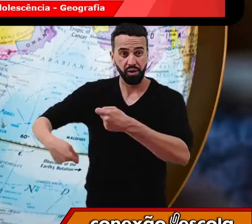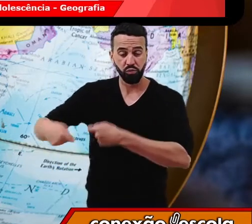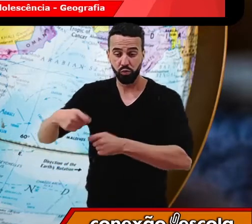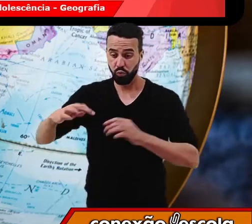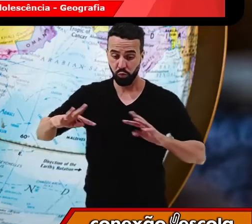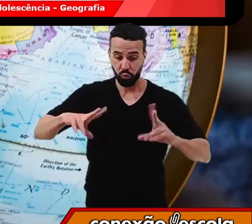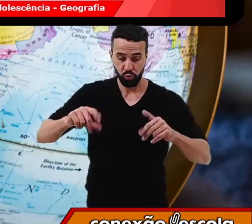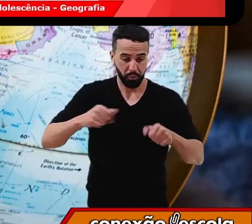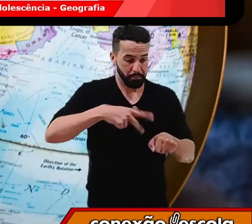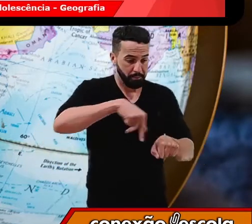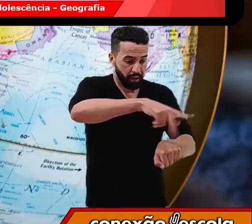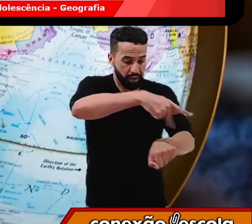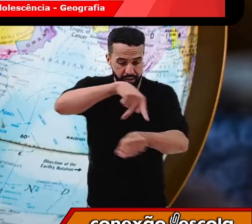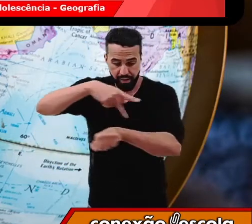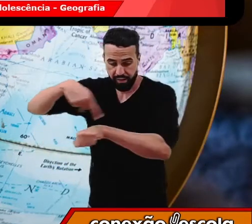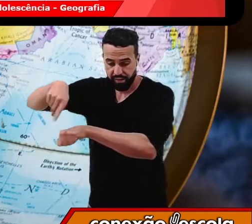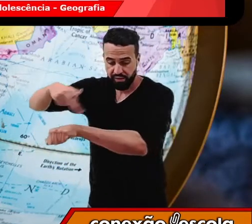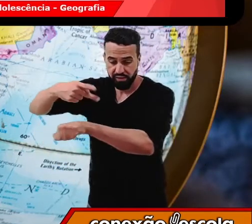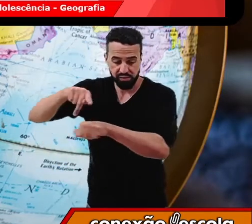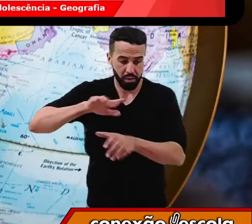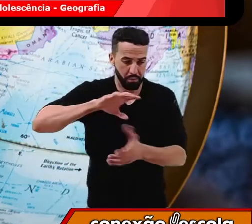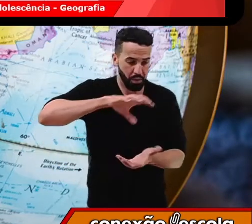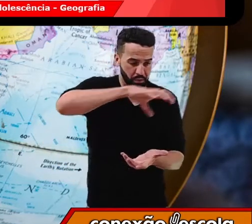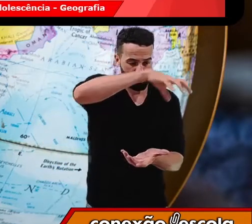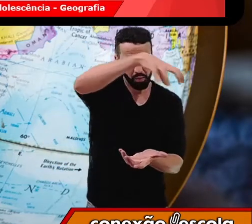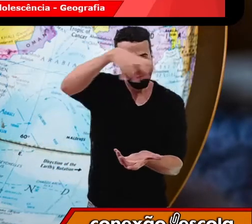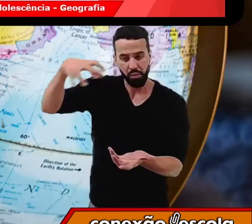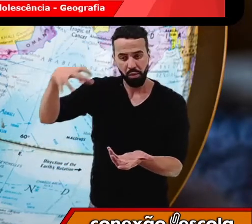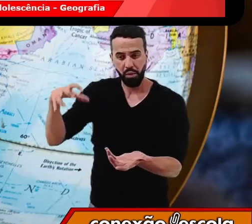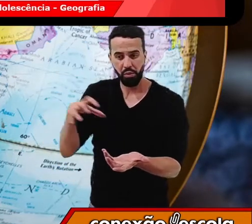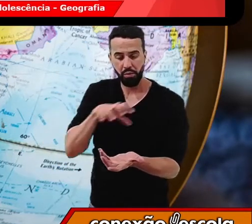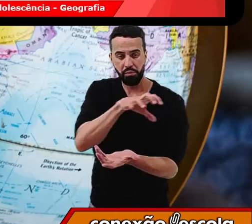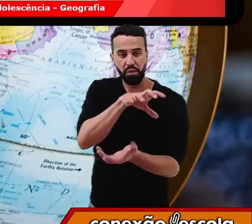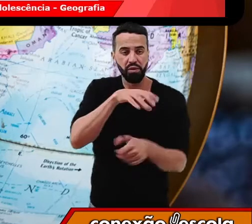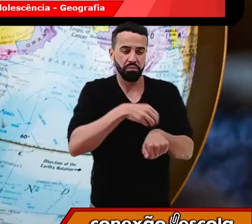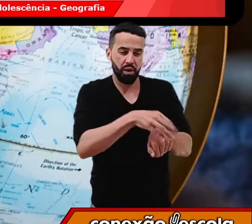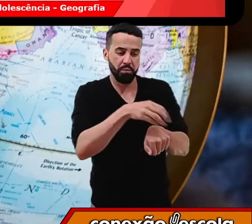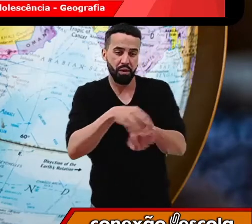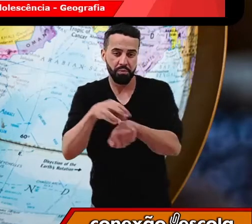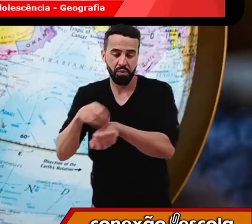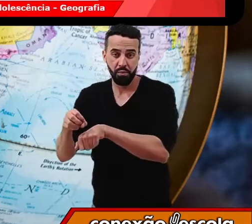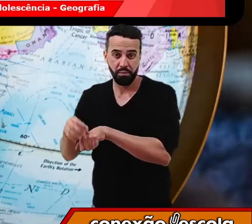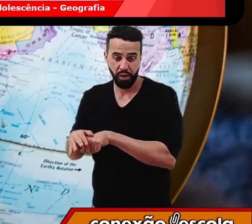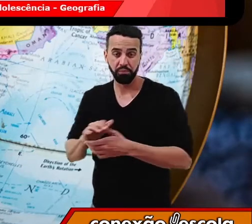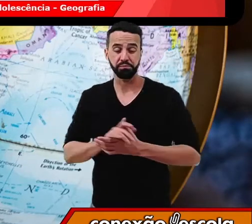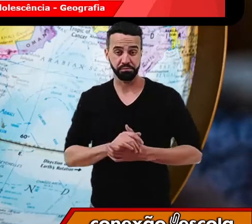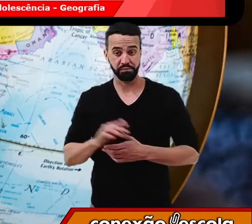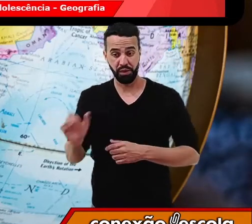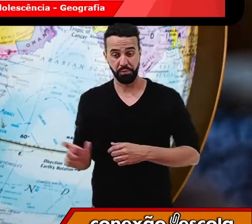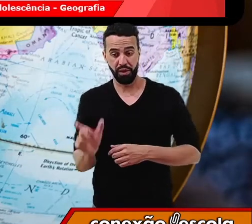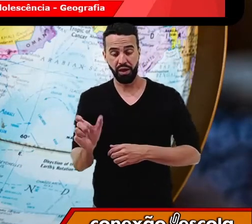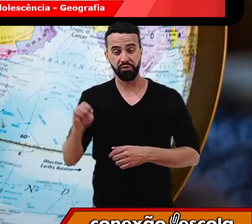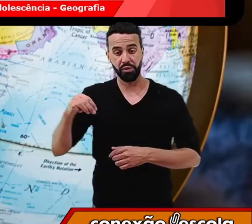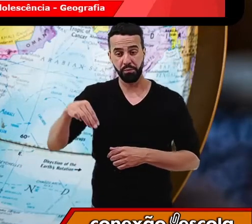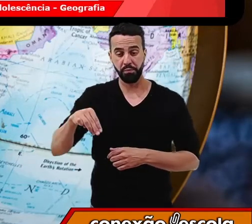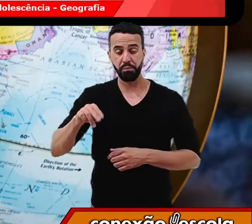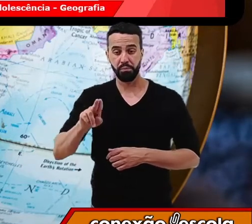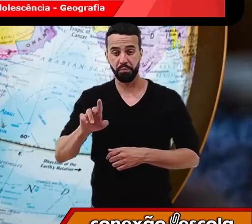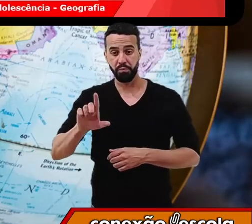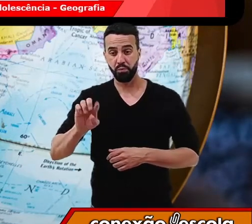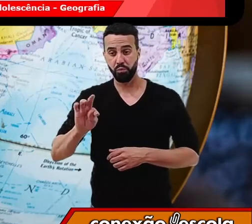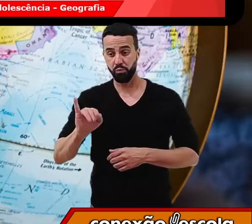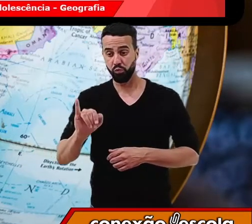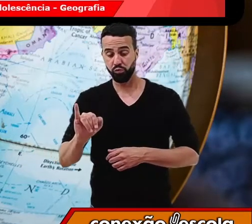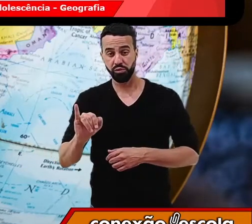o globo, para várias nações do globo. Enquanto o termo multinacional dá uma ideia de uma empresa que pertence